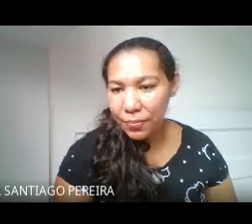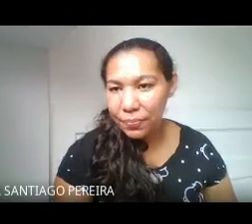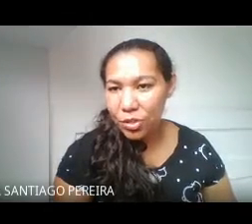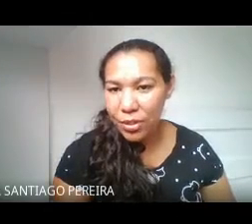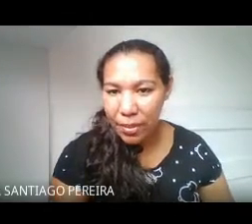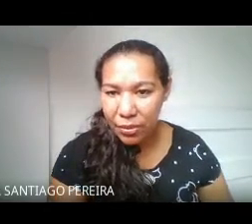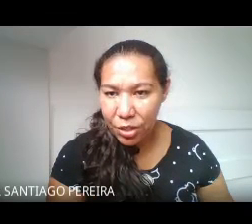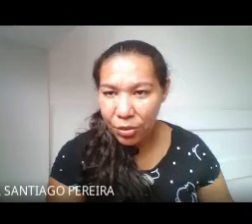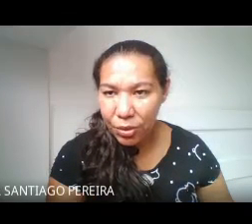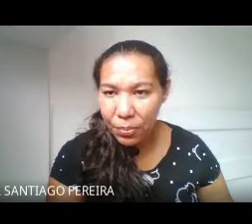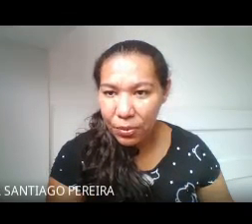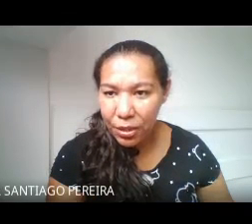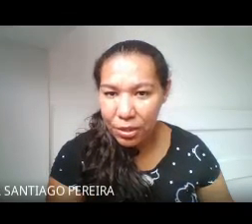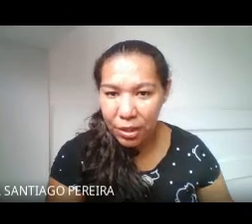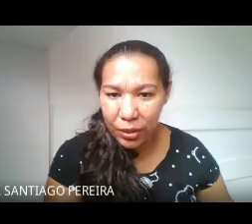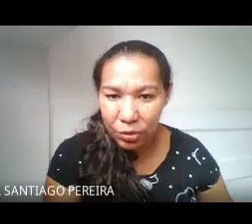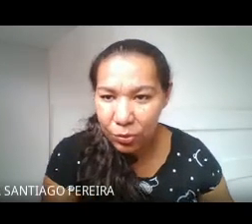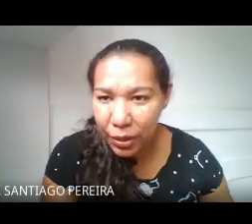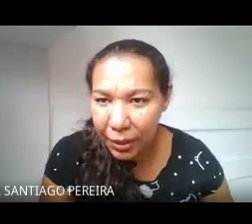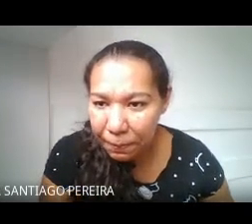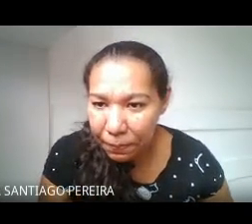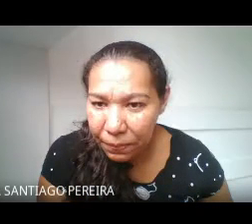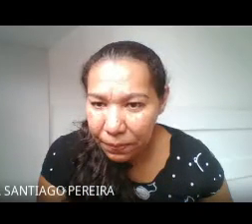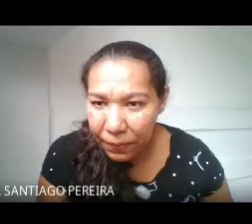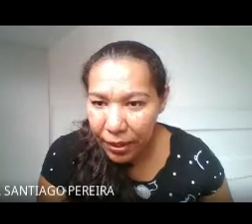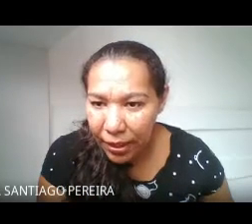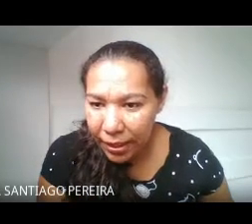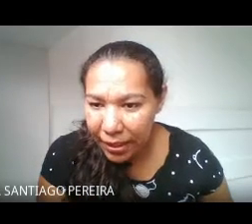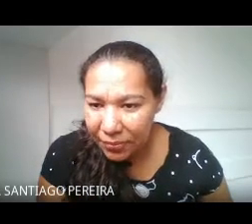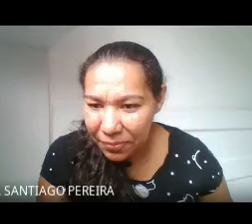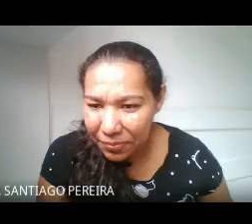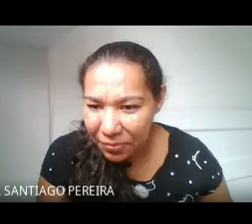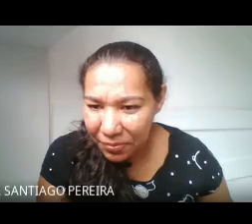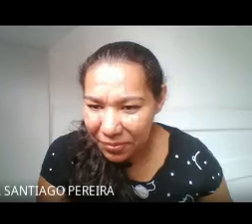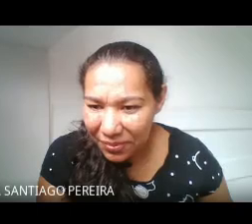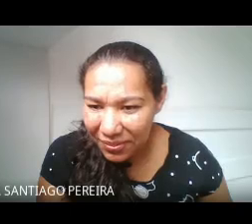Dorian Gray. Deixa eu ver se tem mais alguém que chegou depois. Não, tá todo mundo aqui.